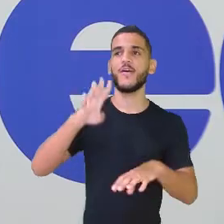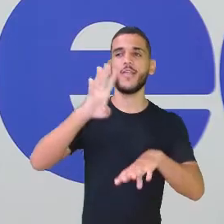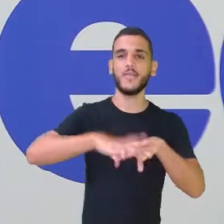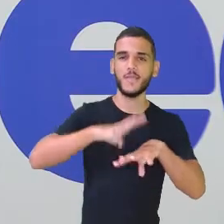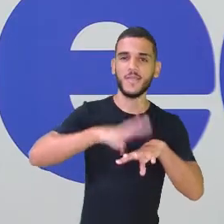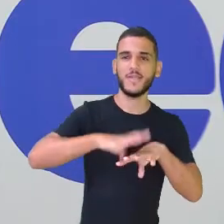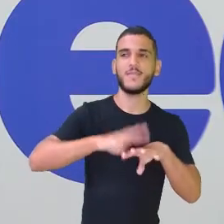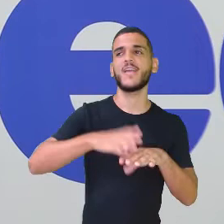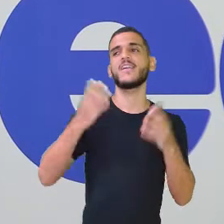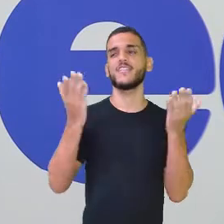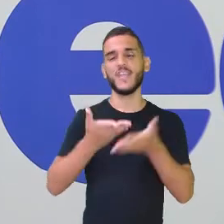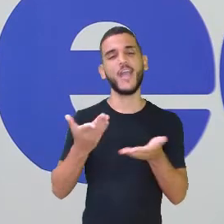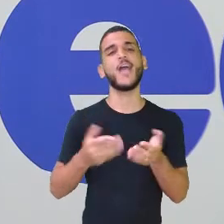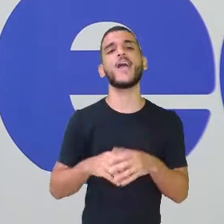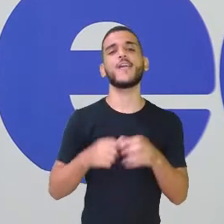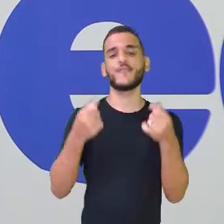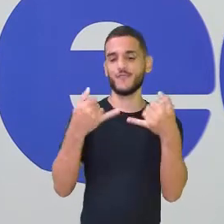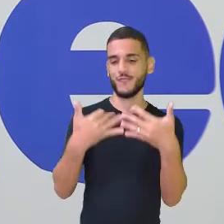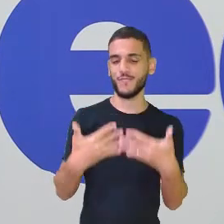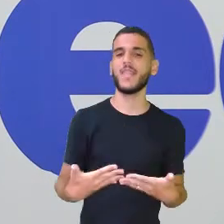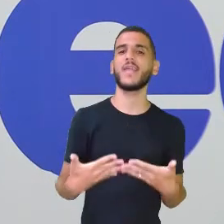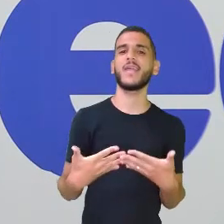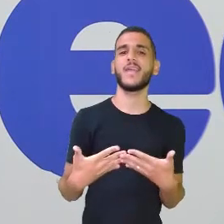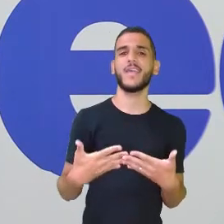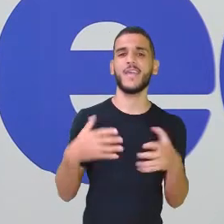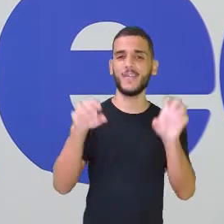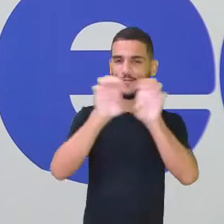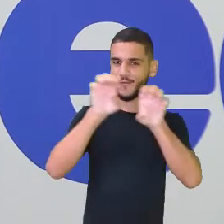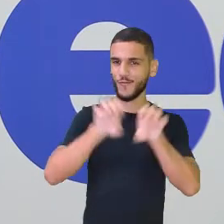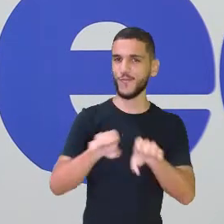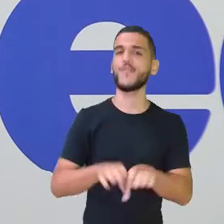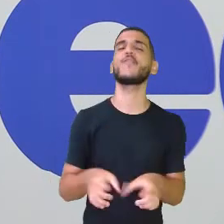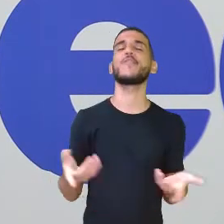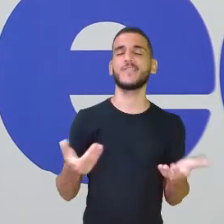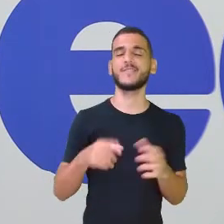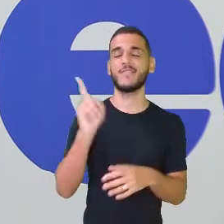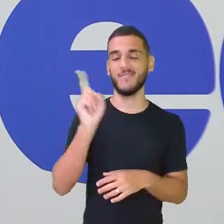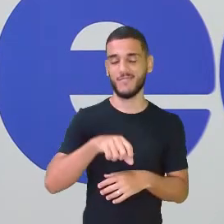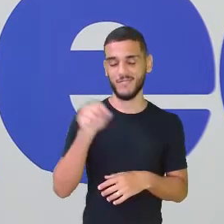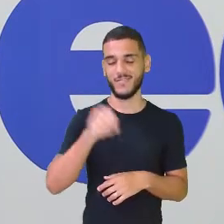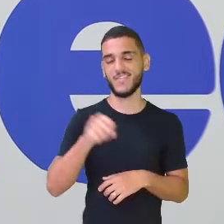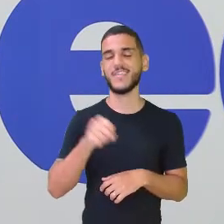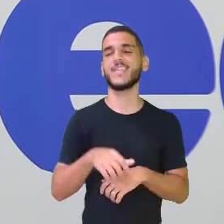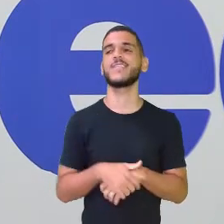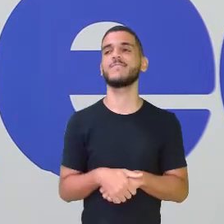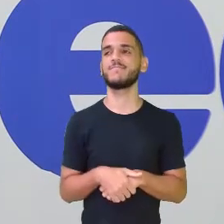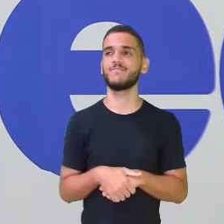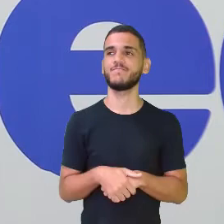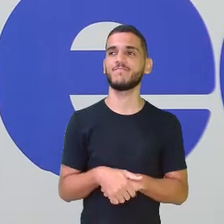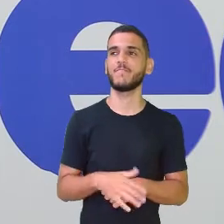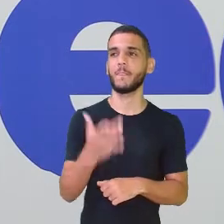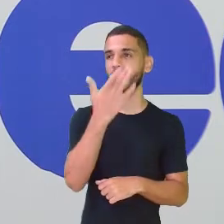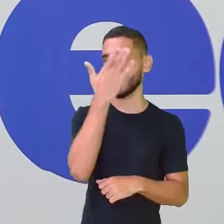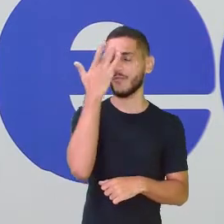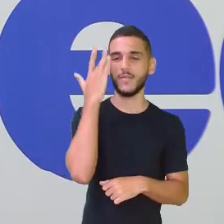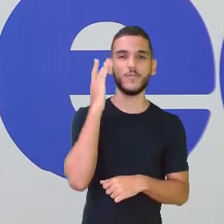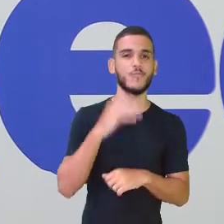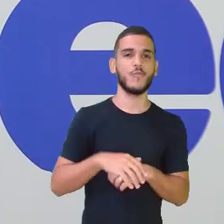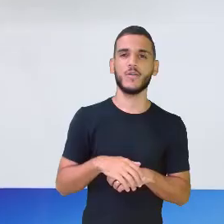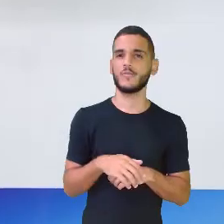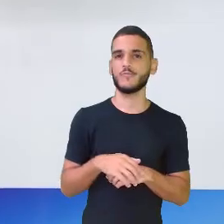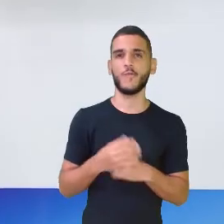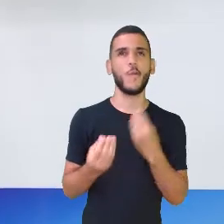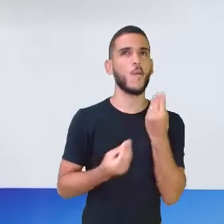algumas aulas sobre essa estrutura aí. Sobre essa estrutura, Sim. né? As pessoas não têm noção